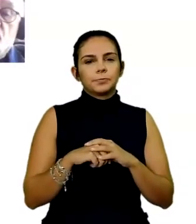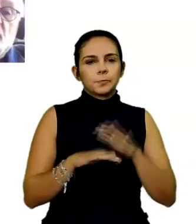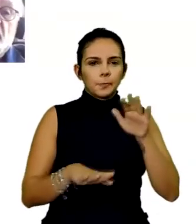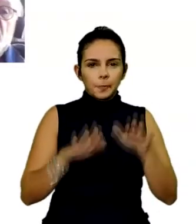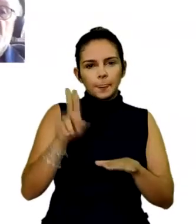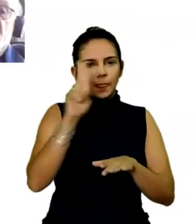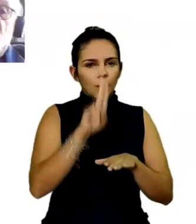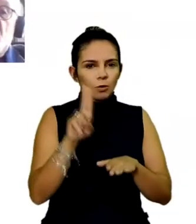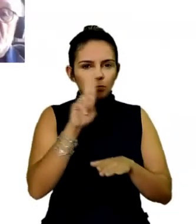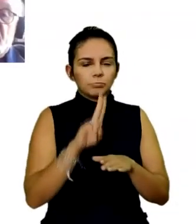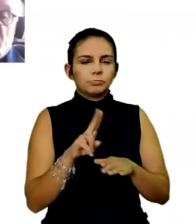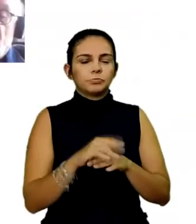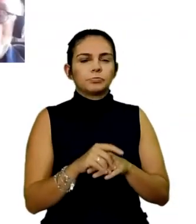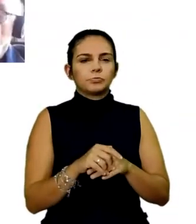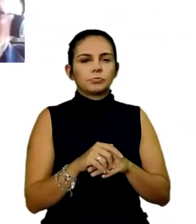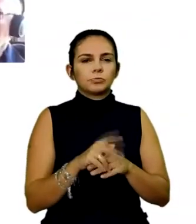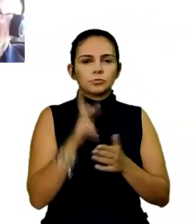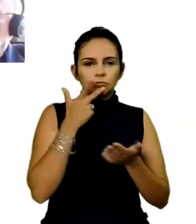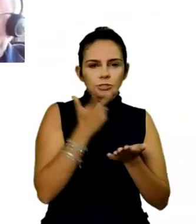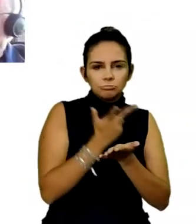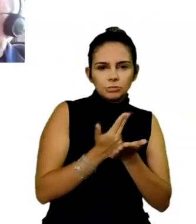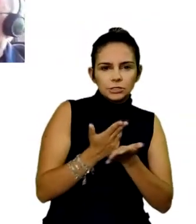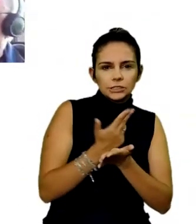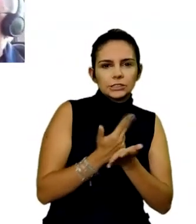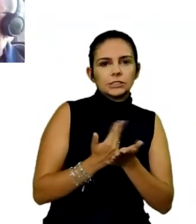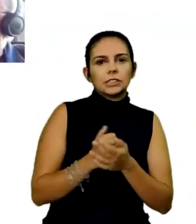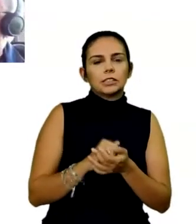vezes eu uso fazer um desenho,